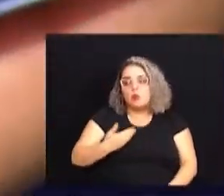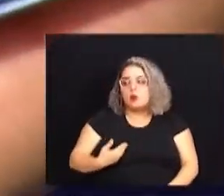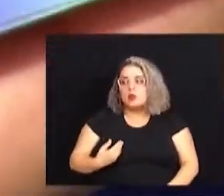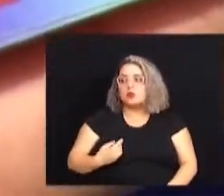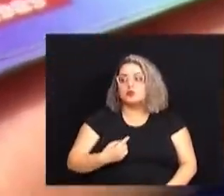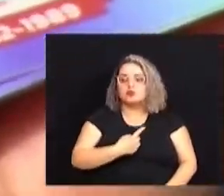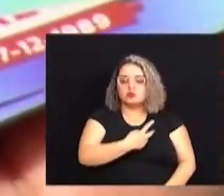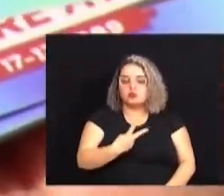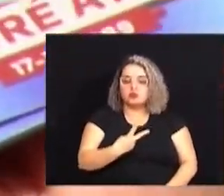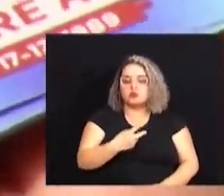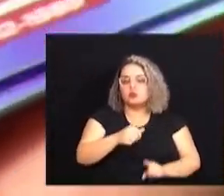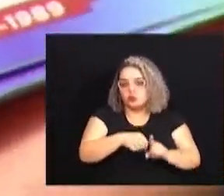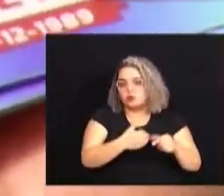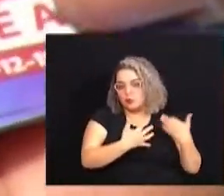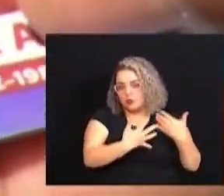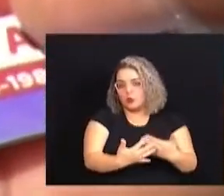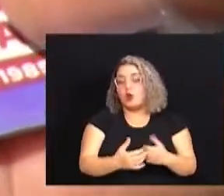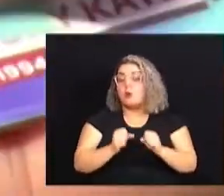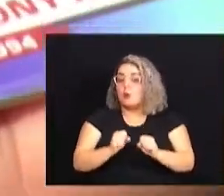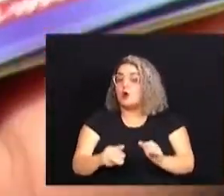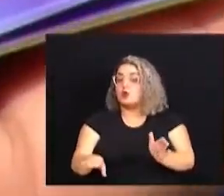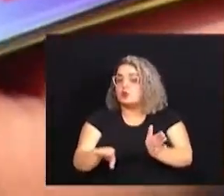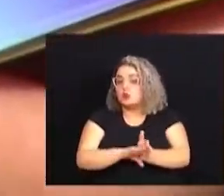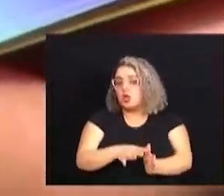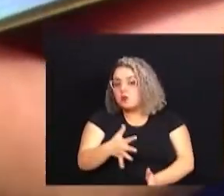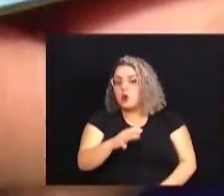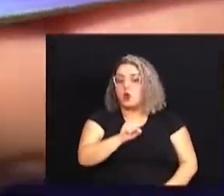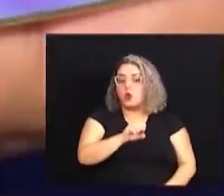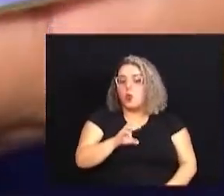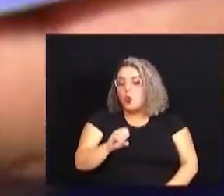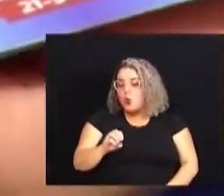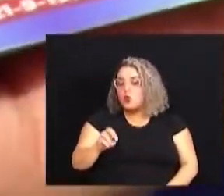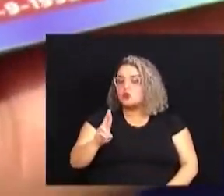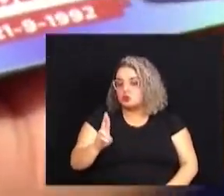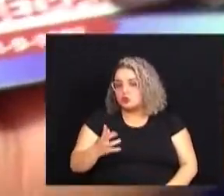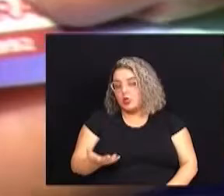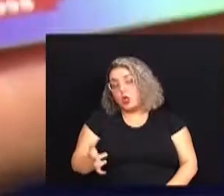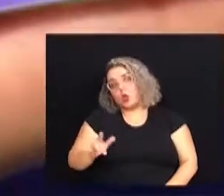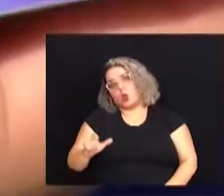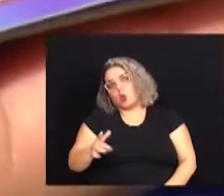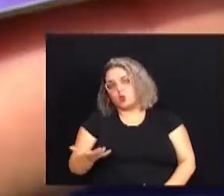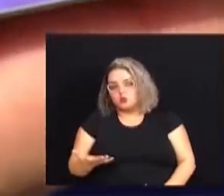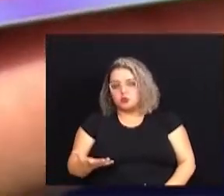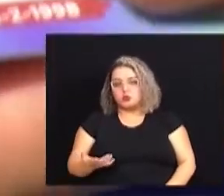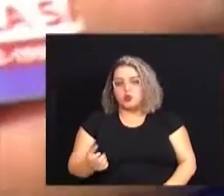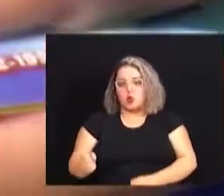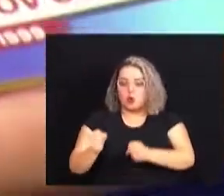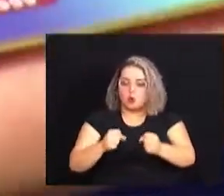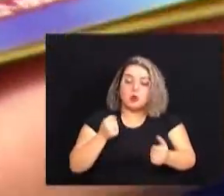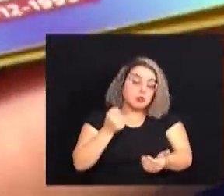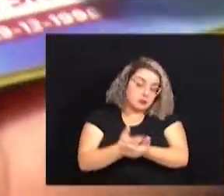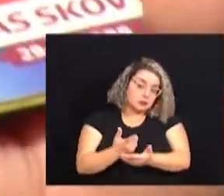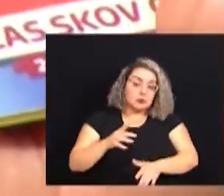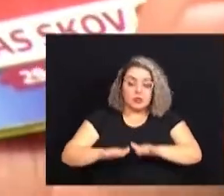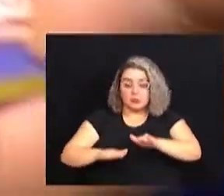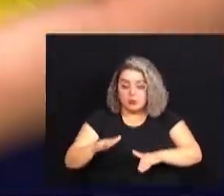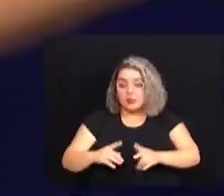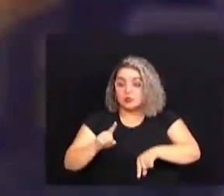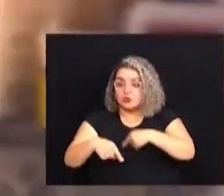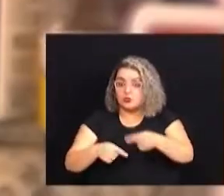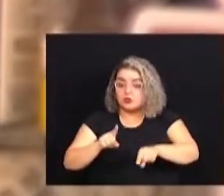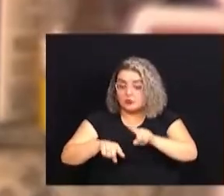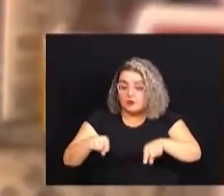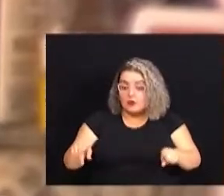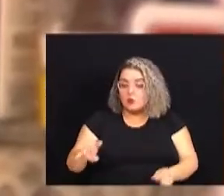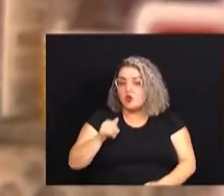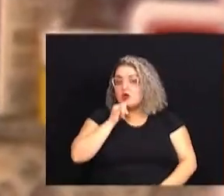dos últimos 12 meses também, esse valor pode chegar próximo de R$800. Né? É claro que o poder de compra disso também vai depender